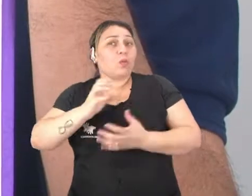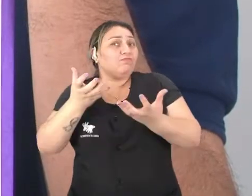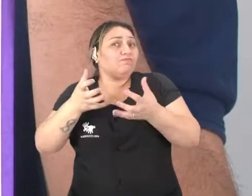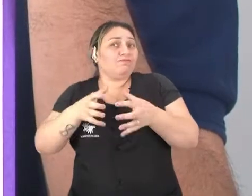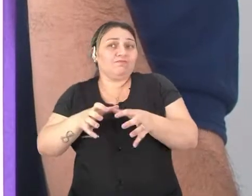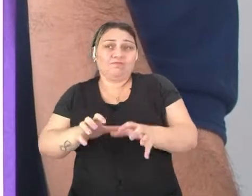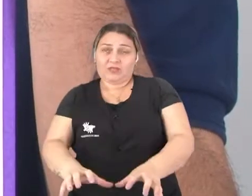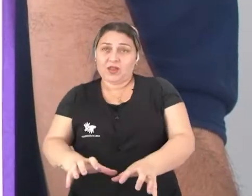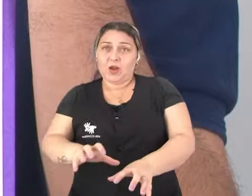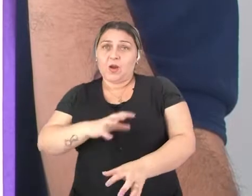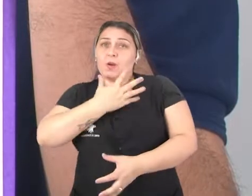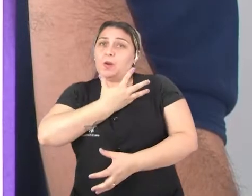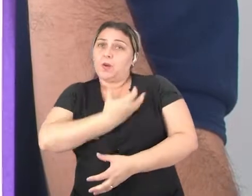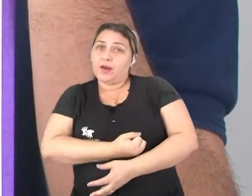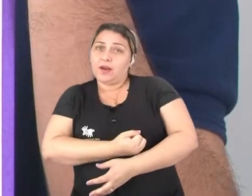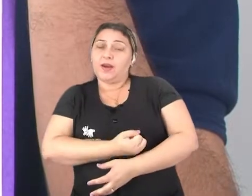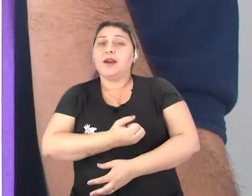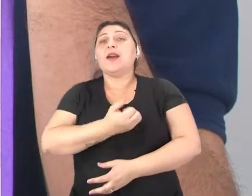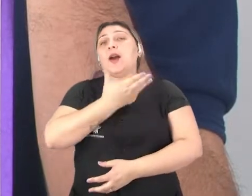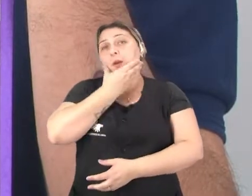querem magoar o velho.